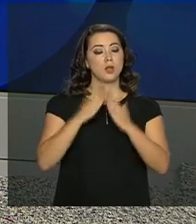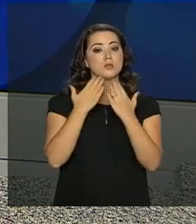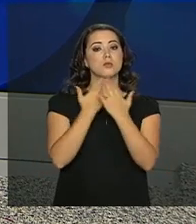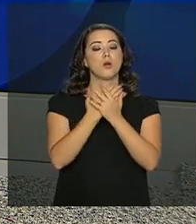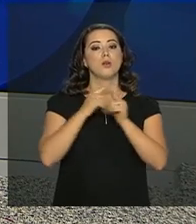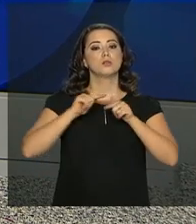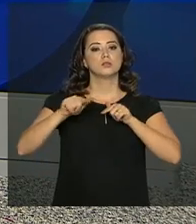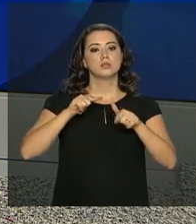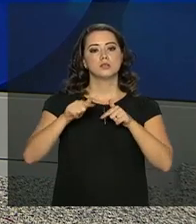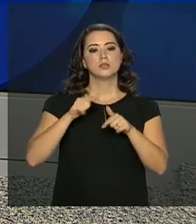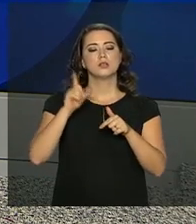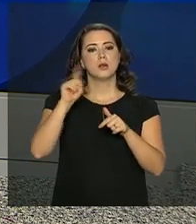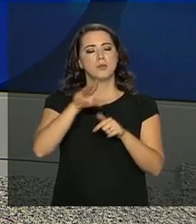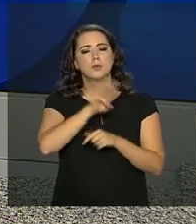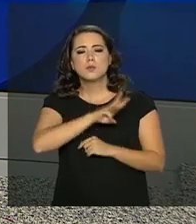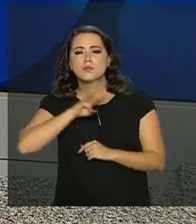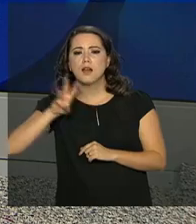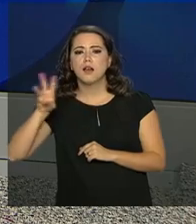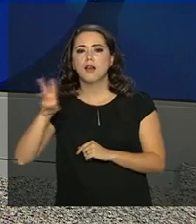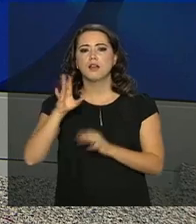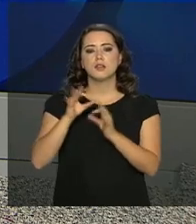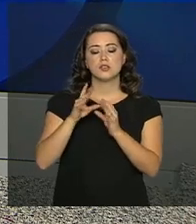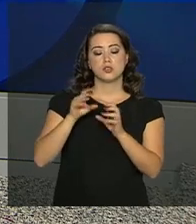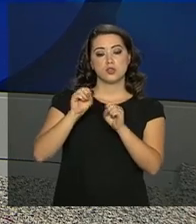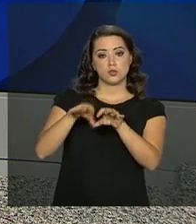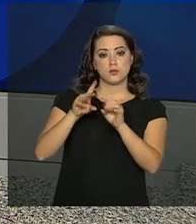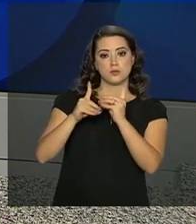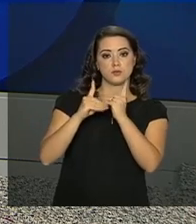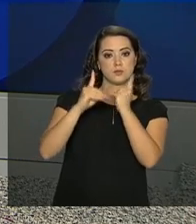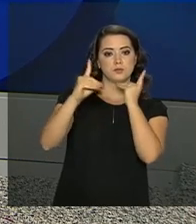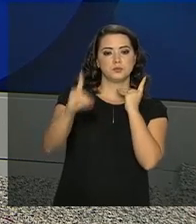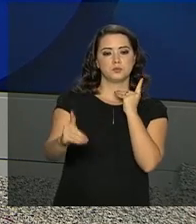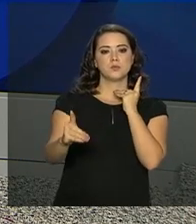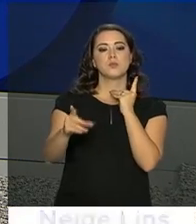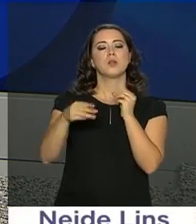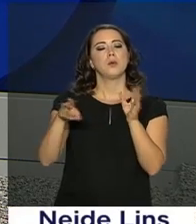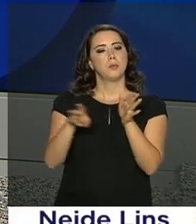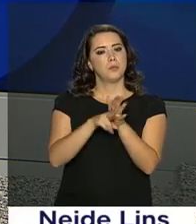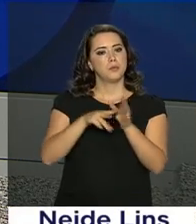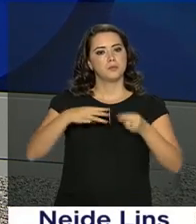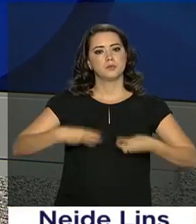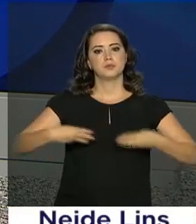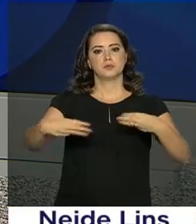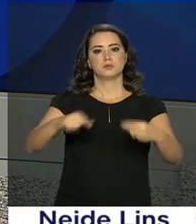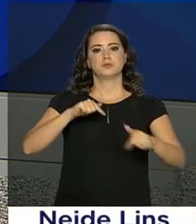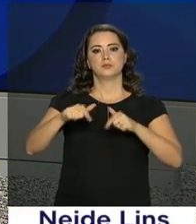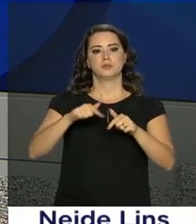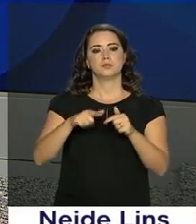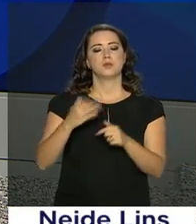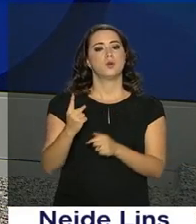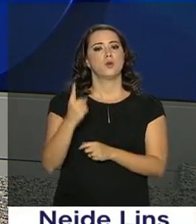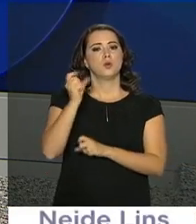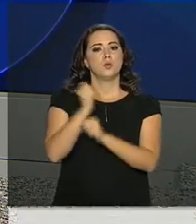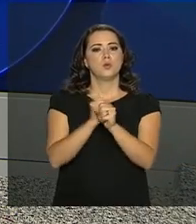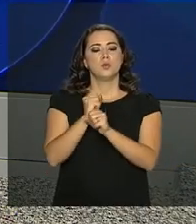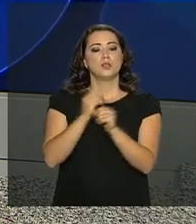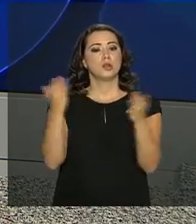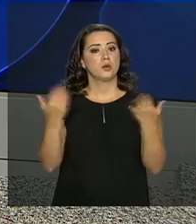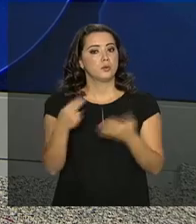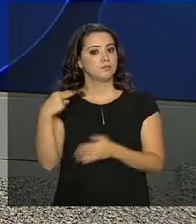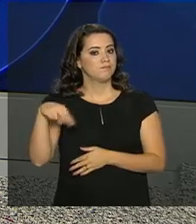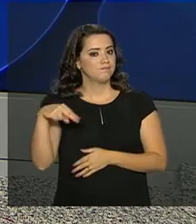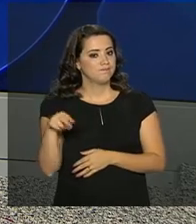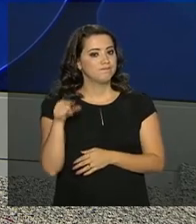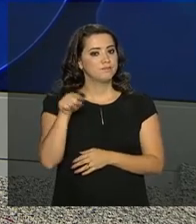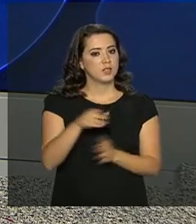escola do trabalhador uma plataforma de educação à distância lançada pelo ministério do trabalho completa um ano agora em novembro